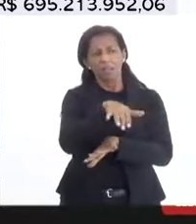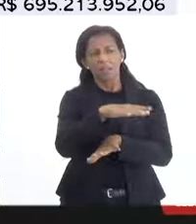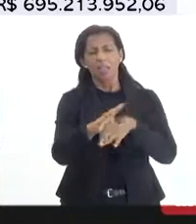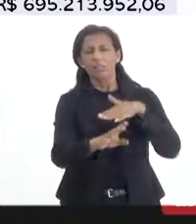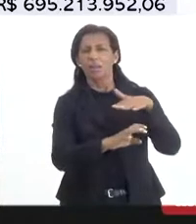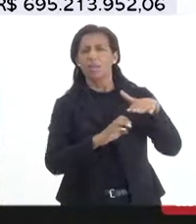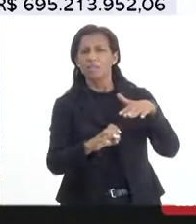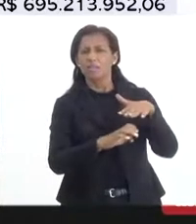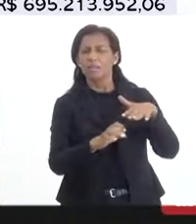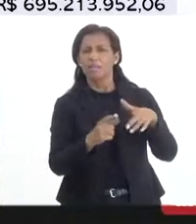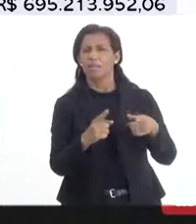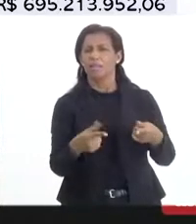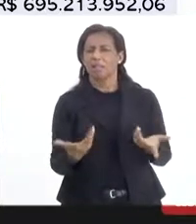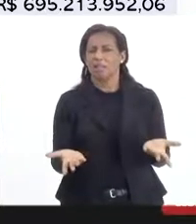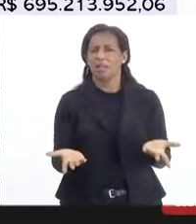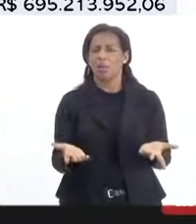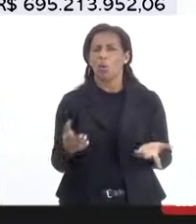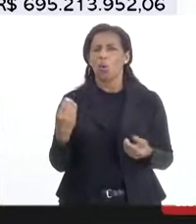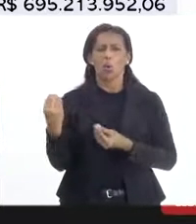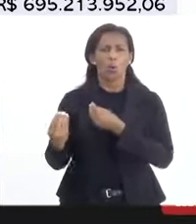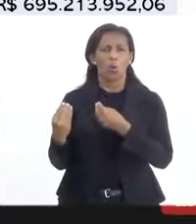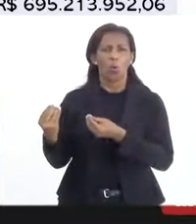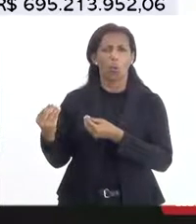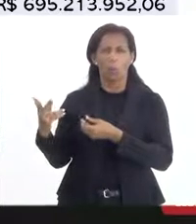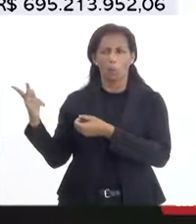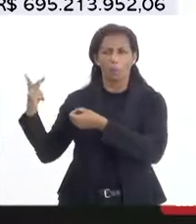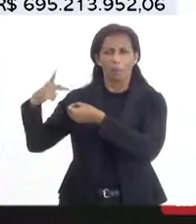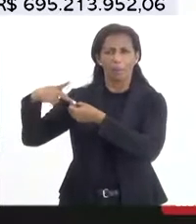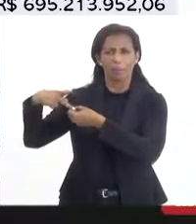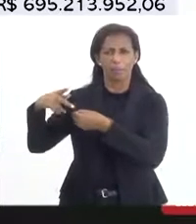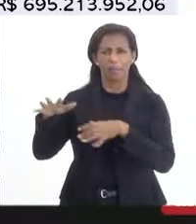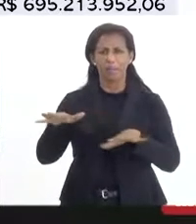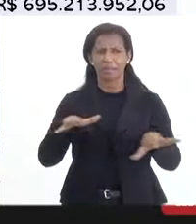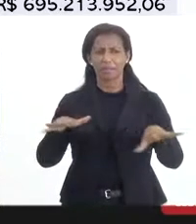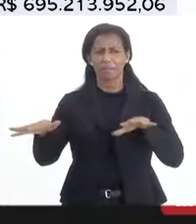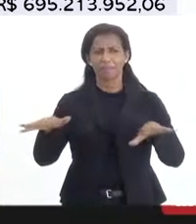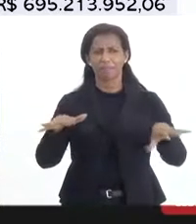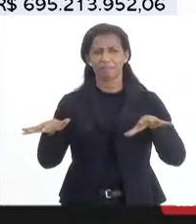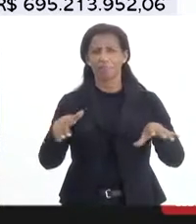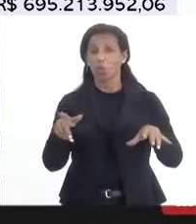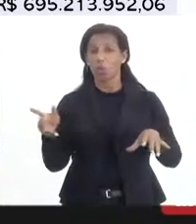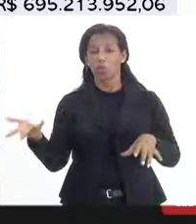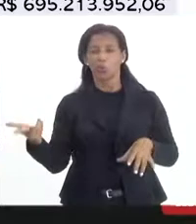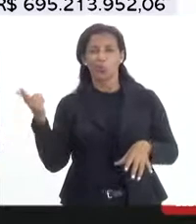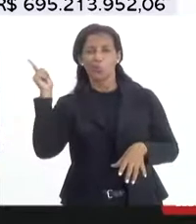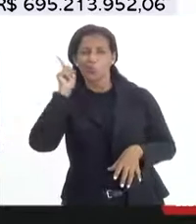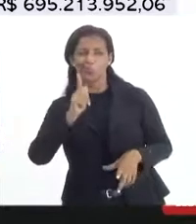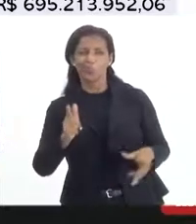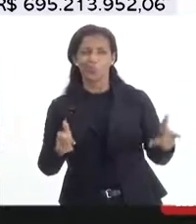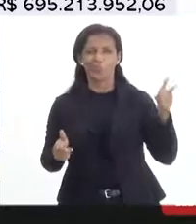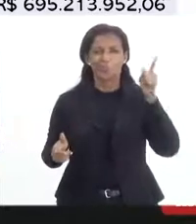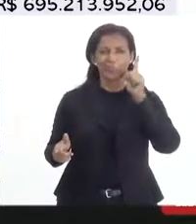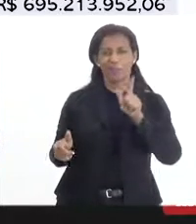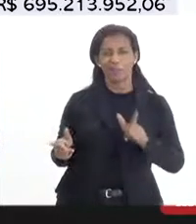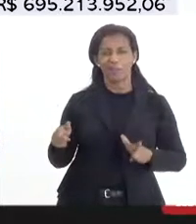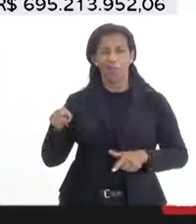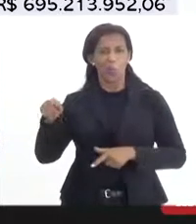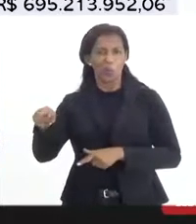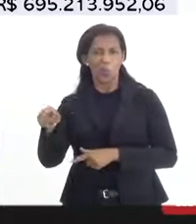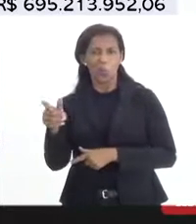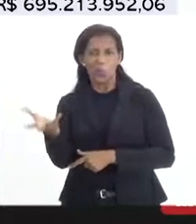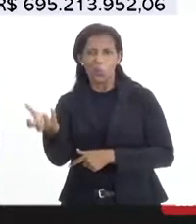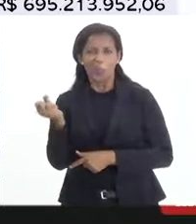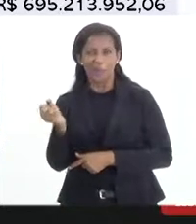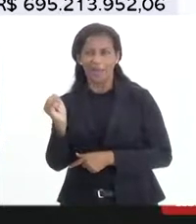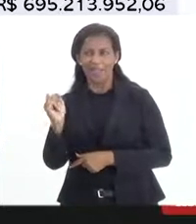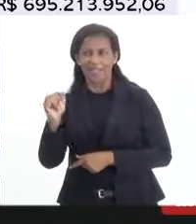de serviço como a empresa petroleira, ambos estão se beneficiando, um deixando de recolher ISS, o quem